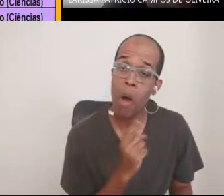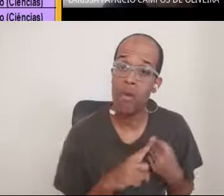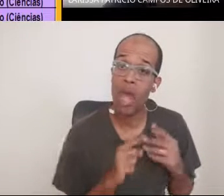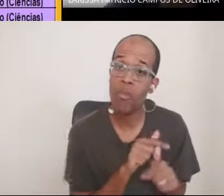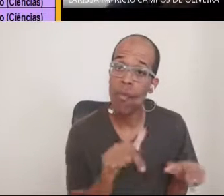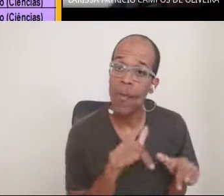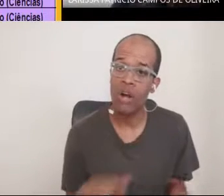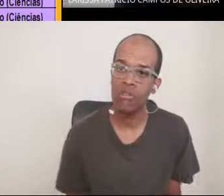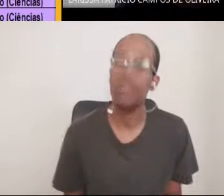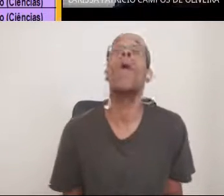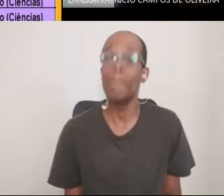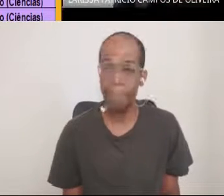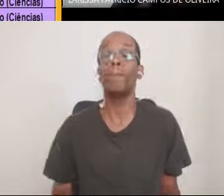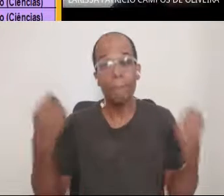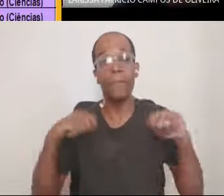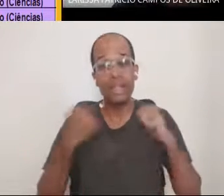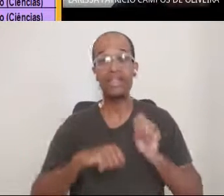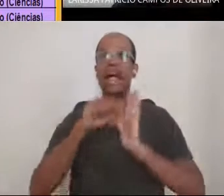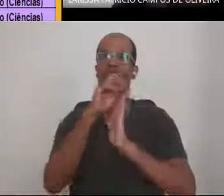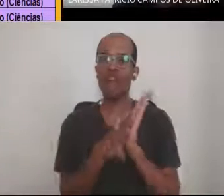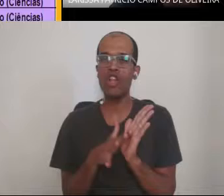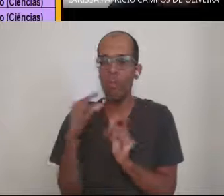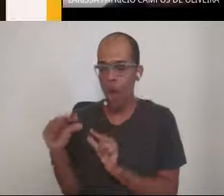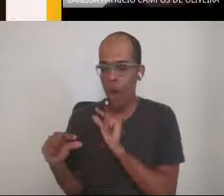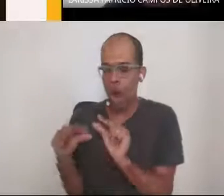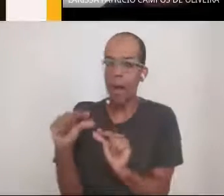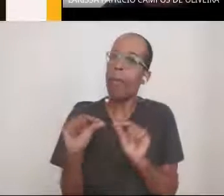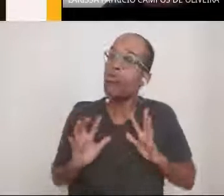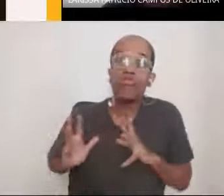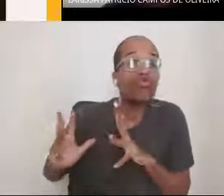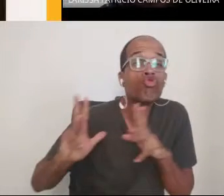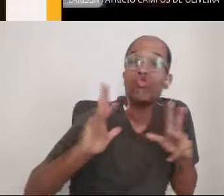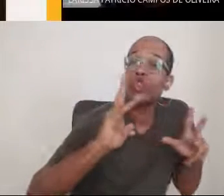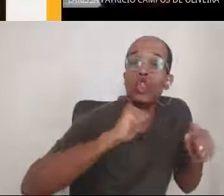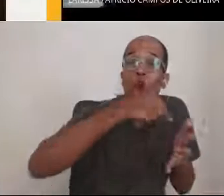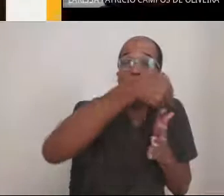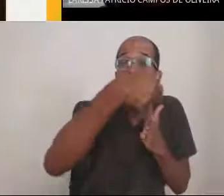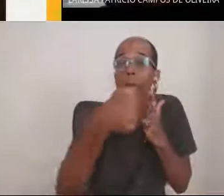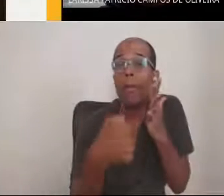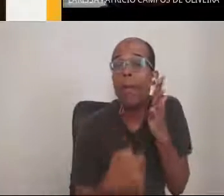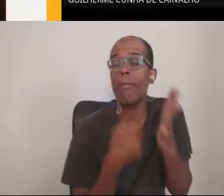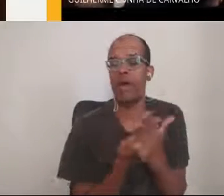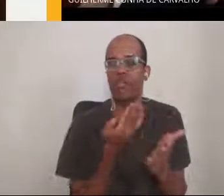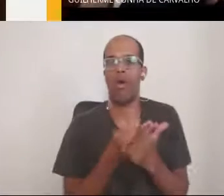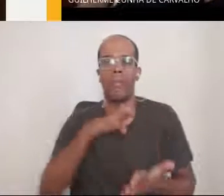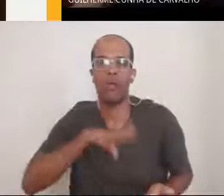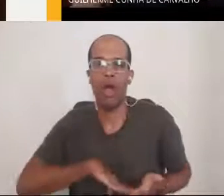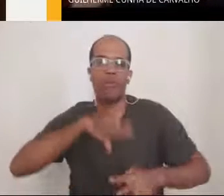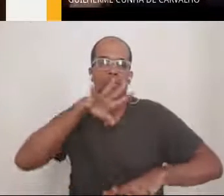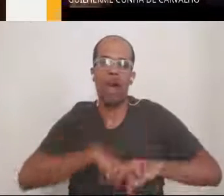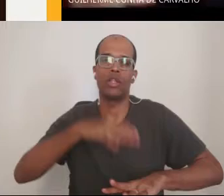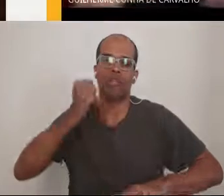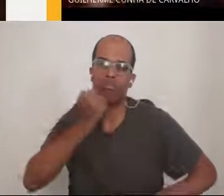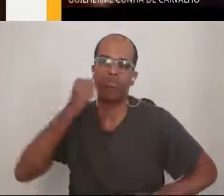nada, né? Então, ele tem que fazer as atividades um pouquinho de cada vez, mas de todas as matérias da escola. Por isso que a gente pensou